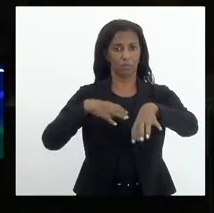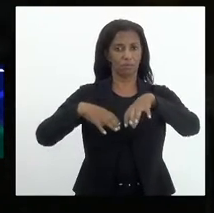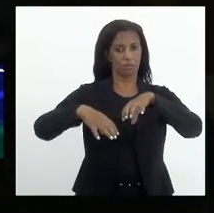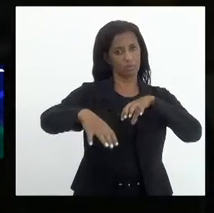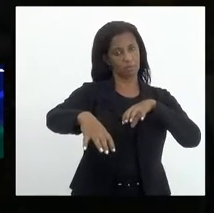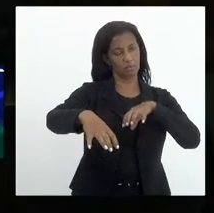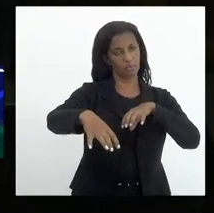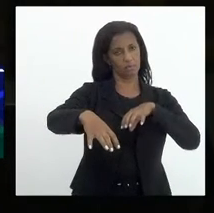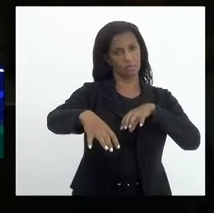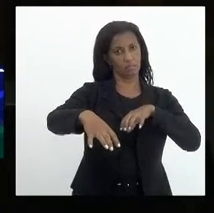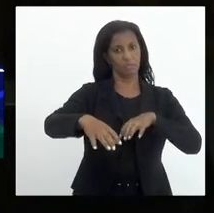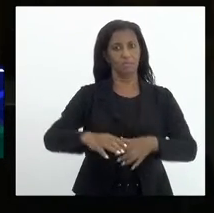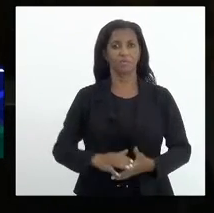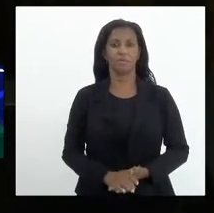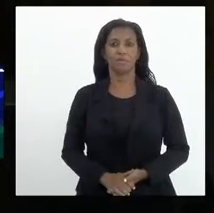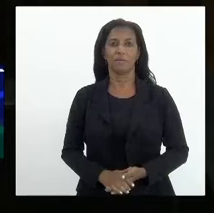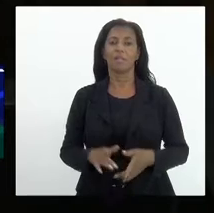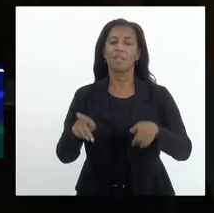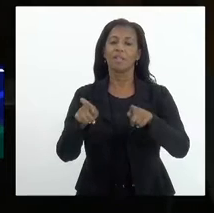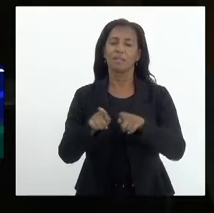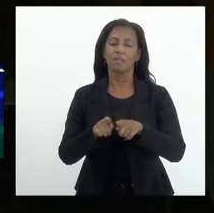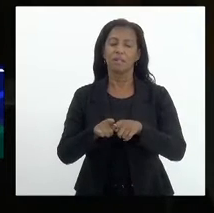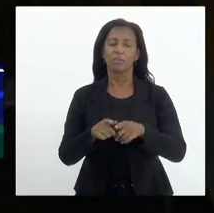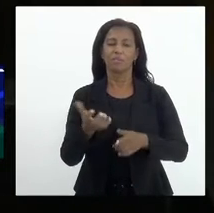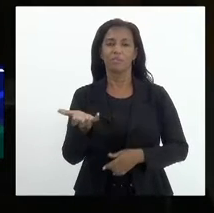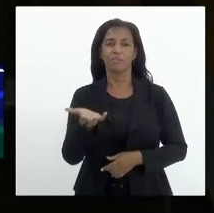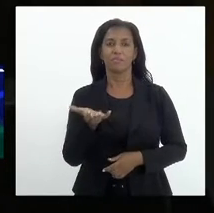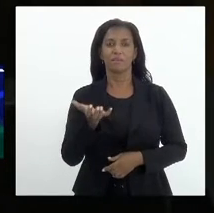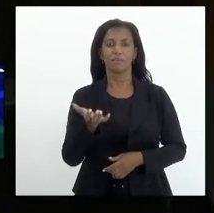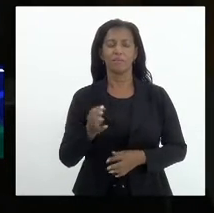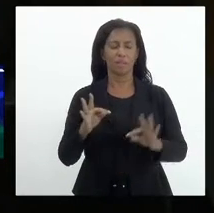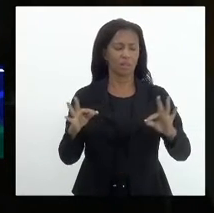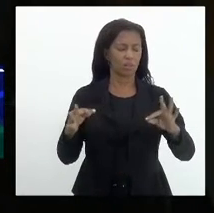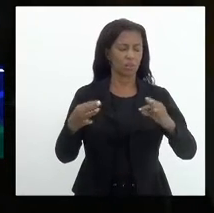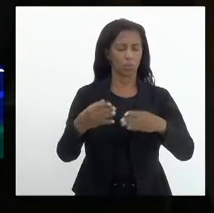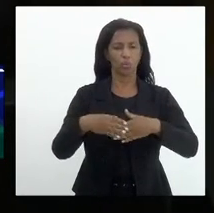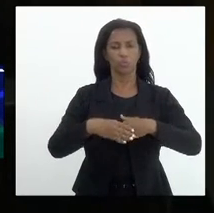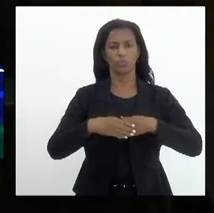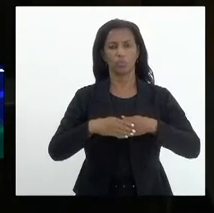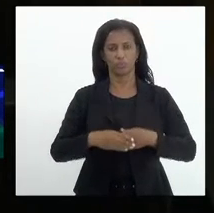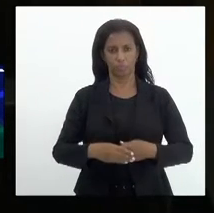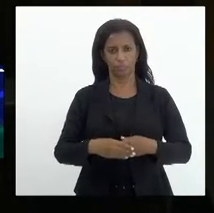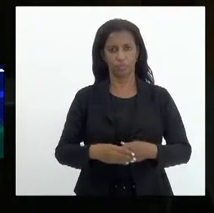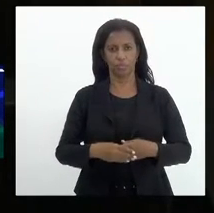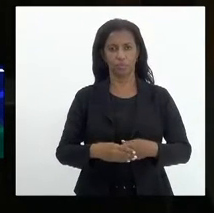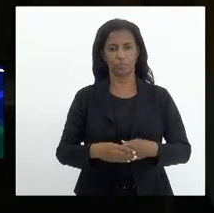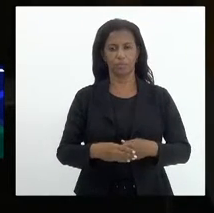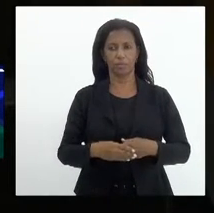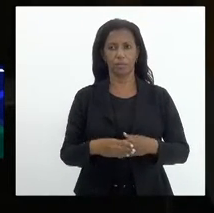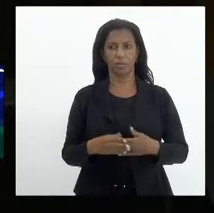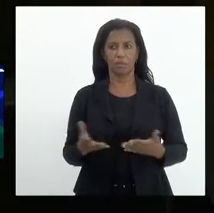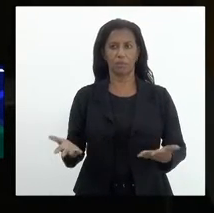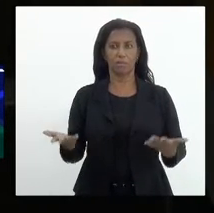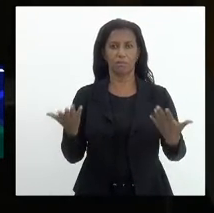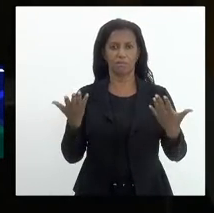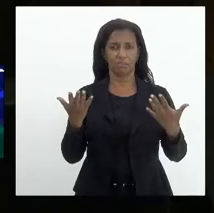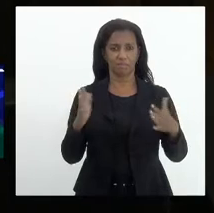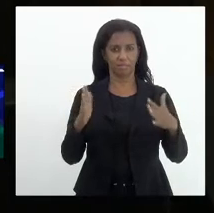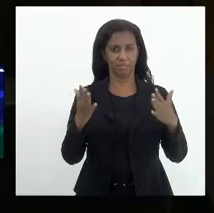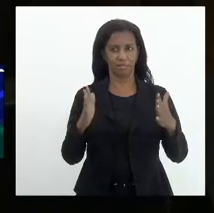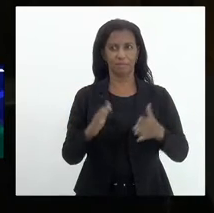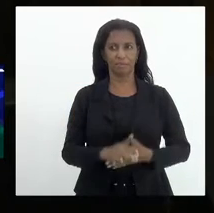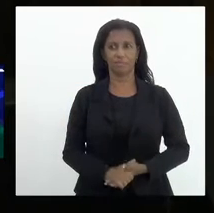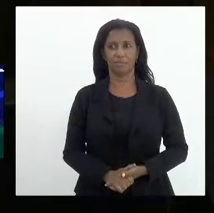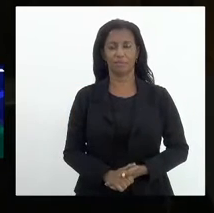remota, queria cumprimentar a todas e todos, saudar,